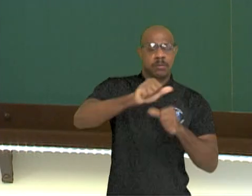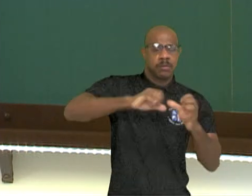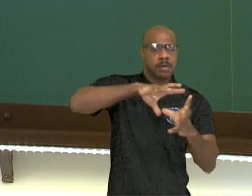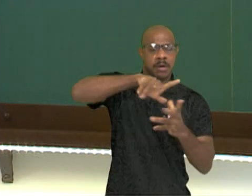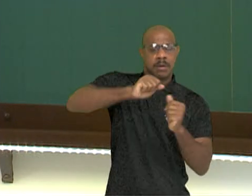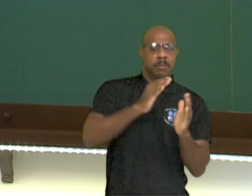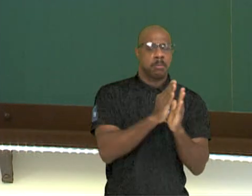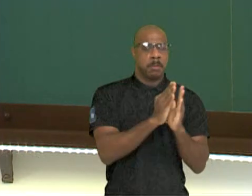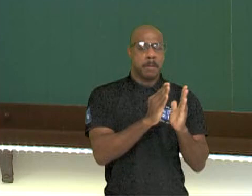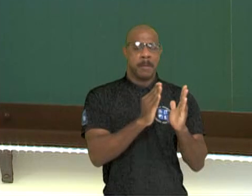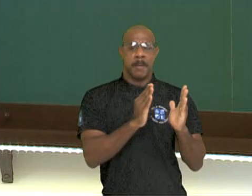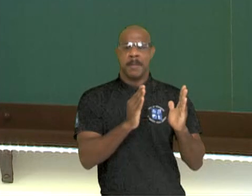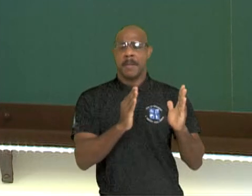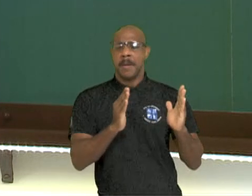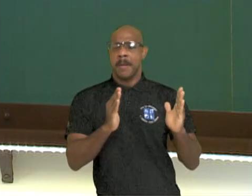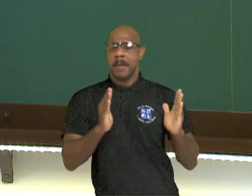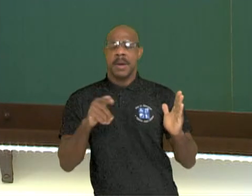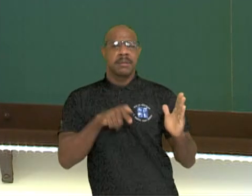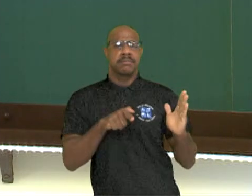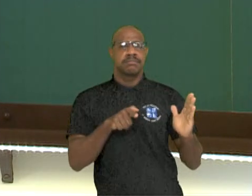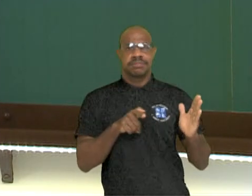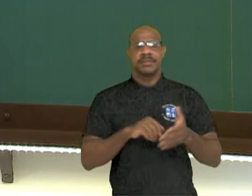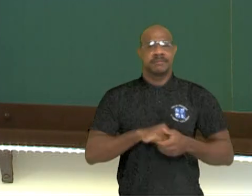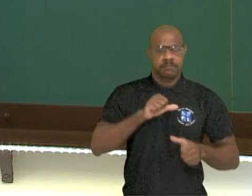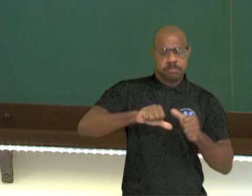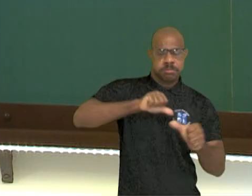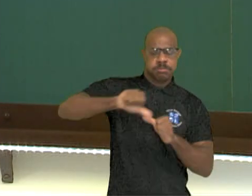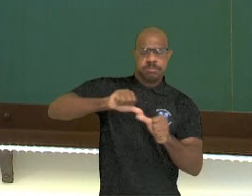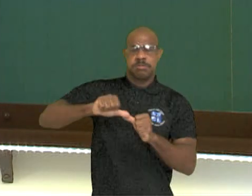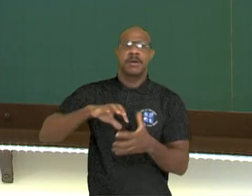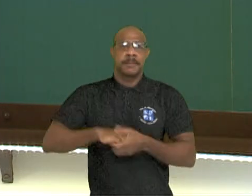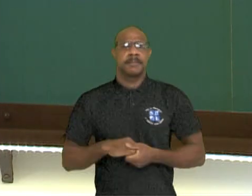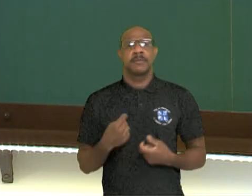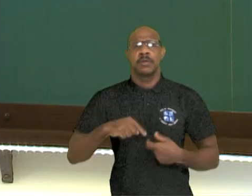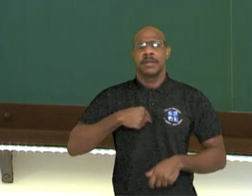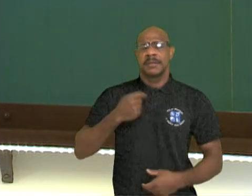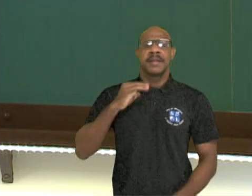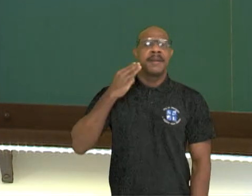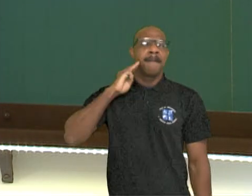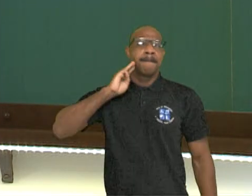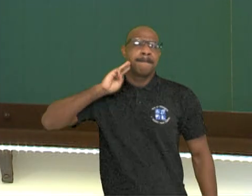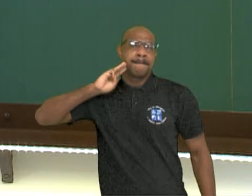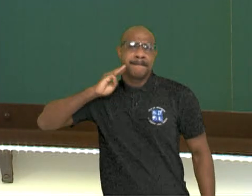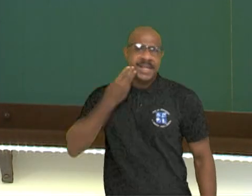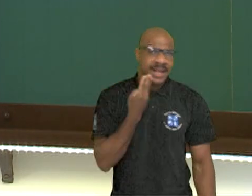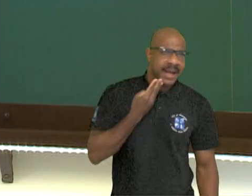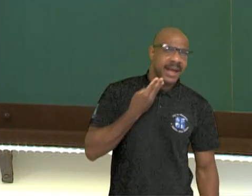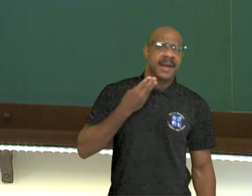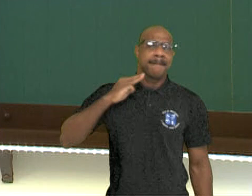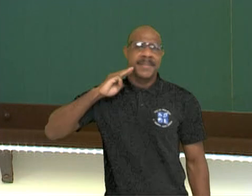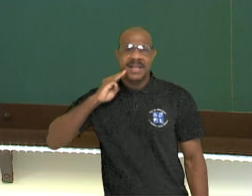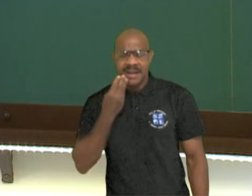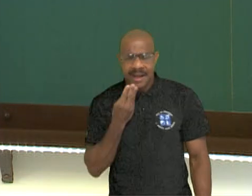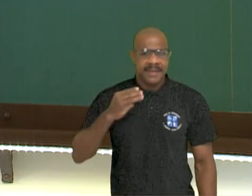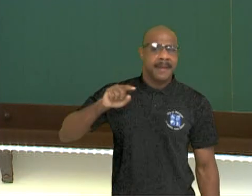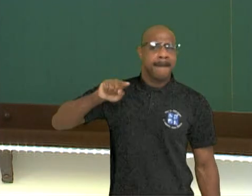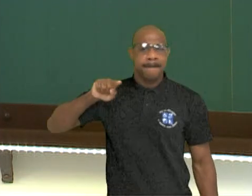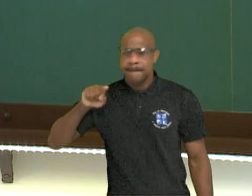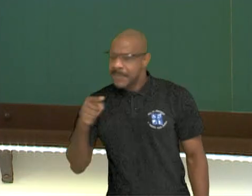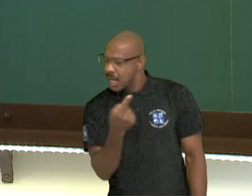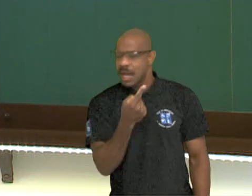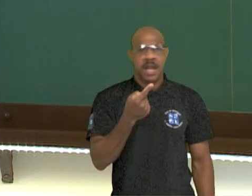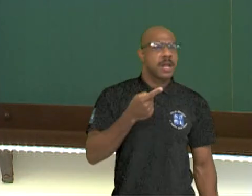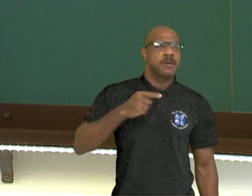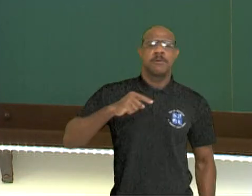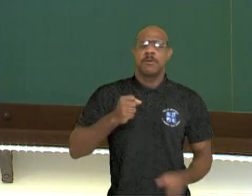para contar o tempo geológico, a gente considera milhares, milhões ou bilhões de anos. E aí, o gráfico